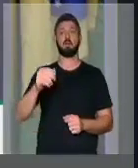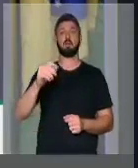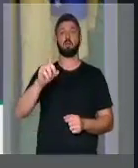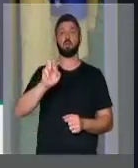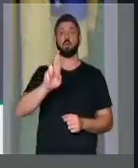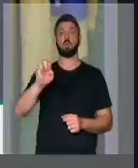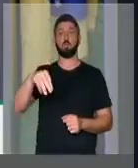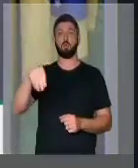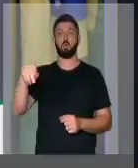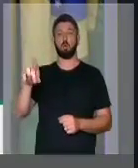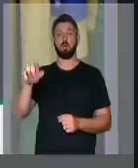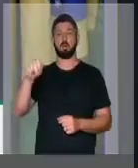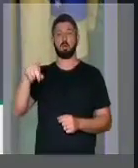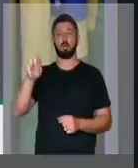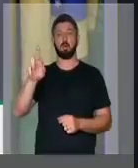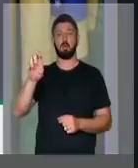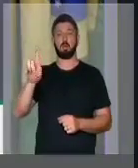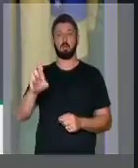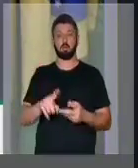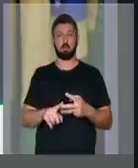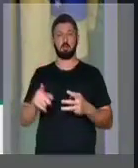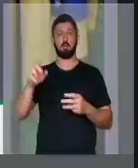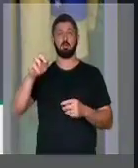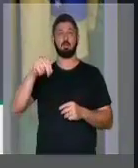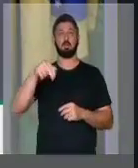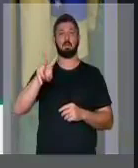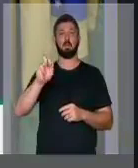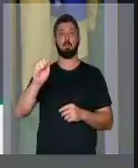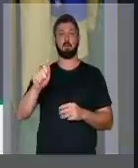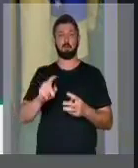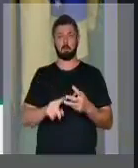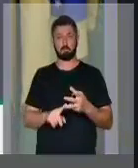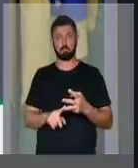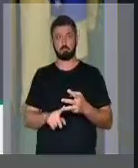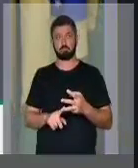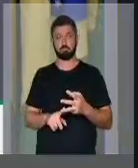Andrade, Pedro Nava,